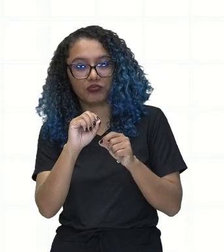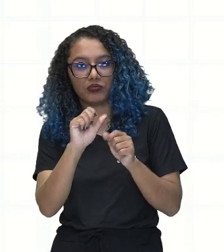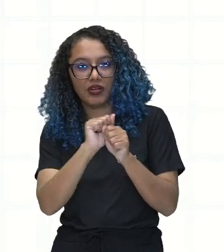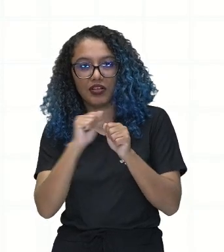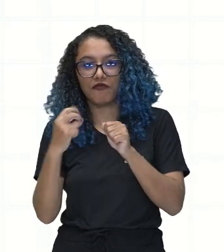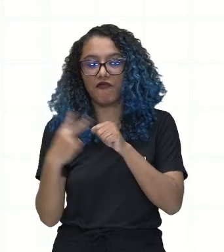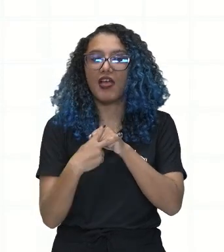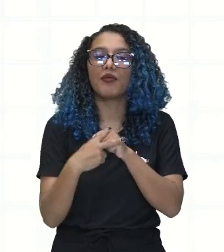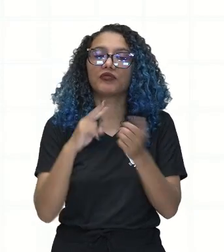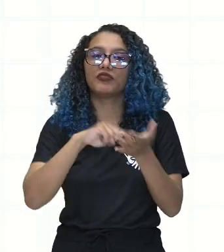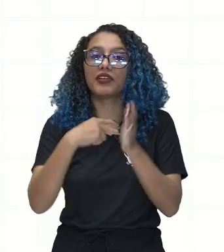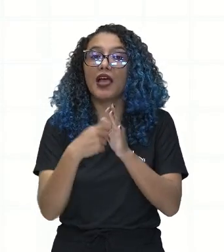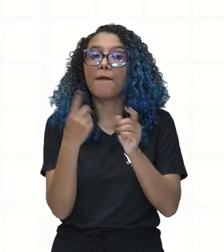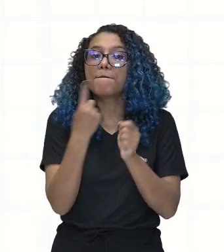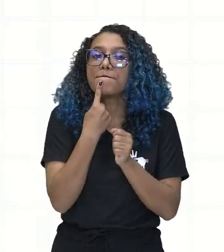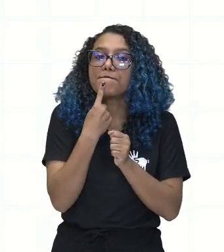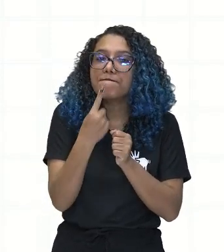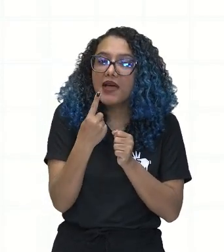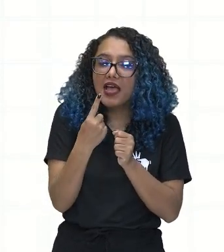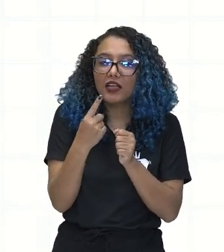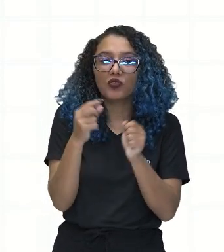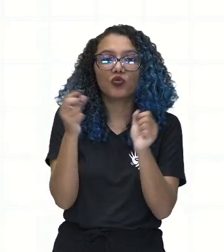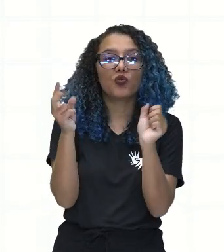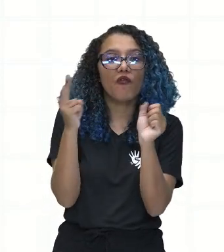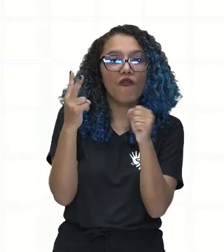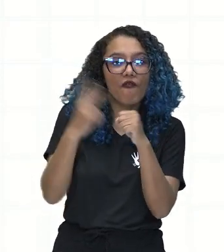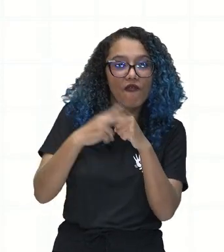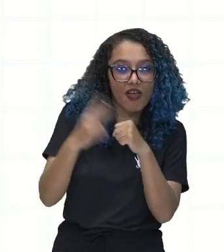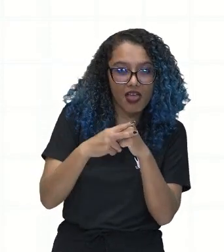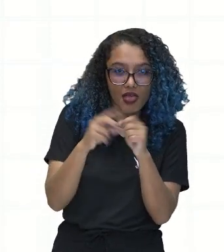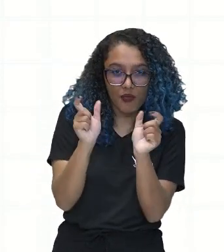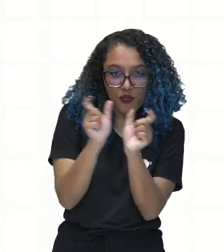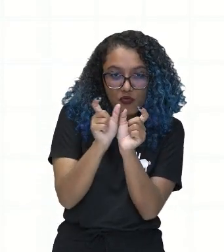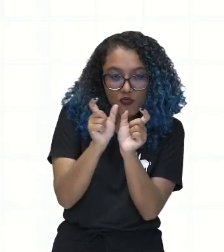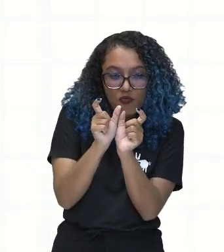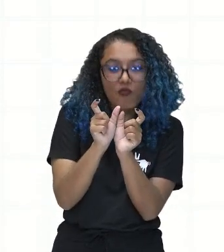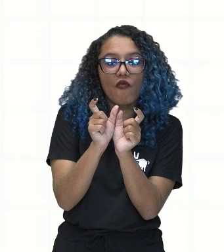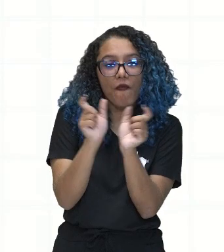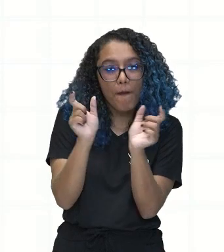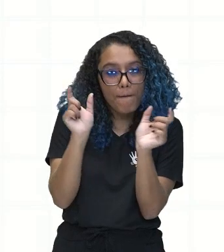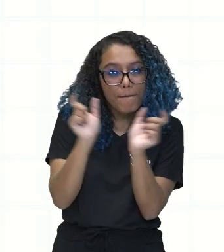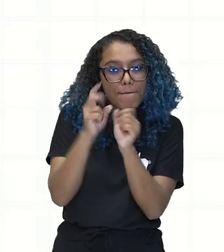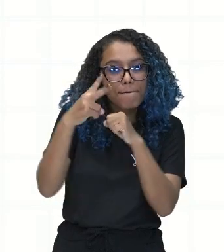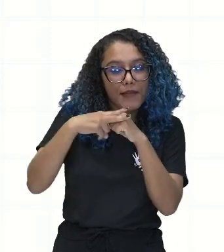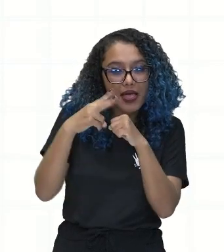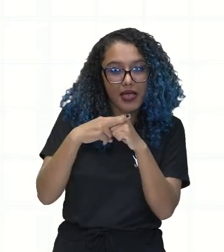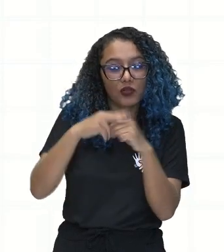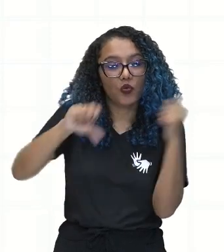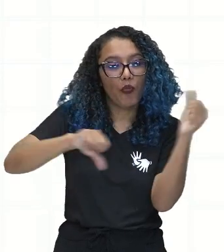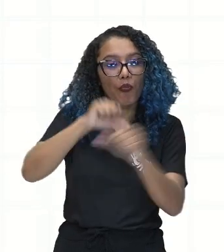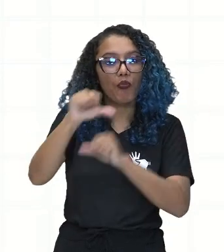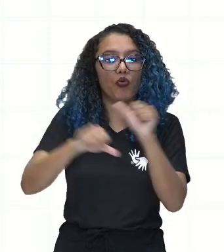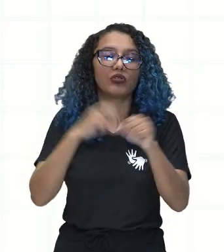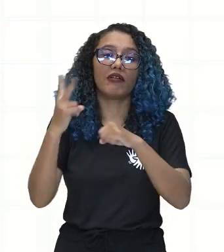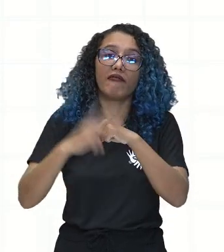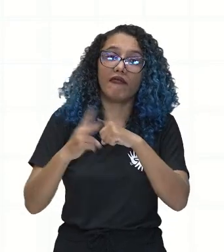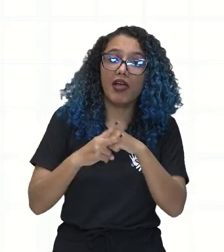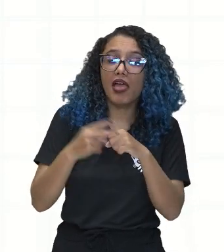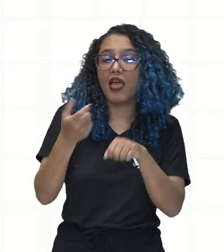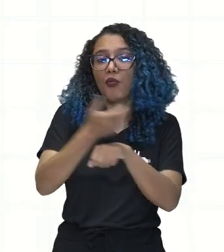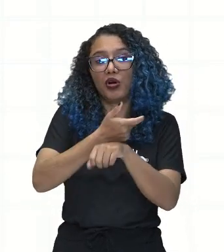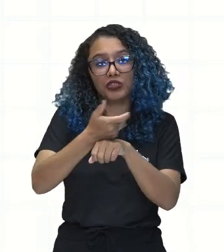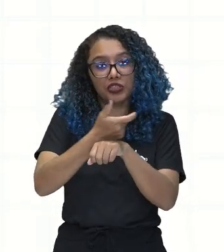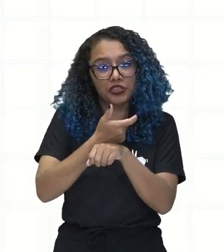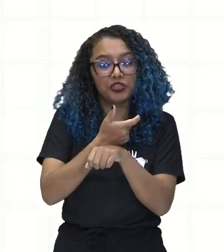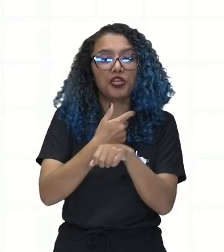ficar próximo ao verbo, modificando o verbo, modificando o adjetivo,